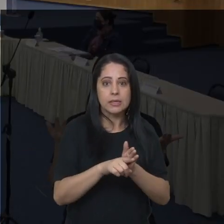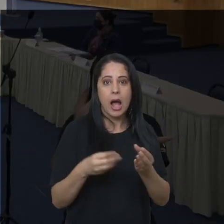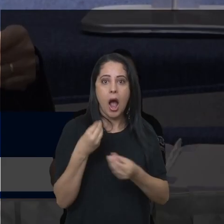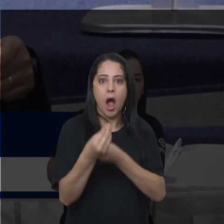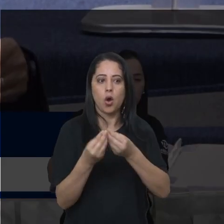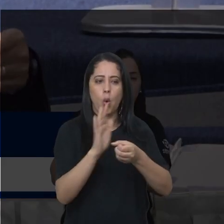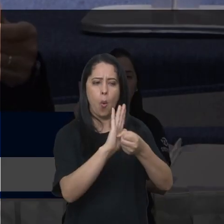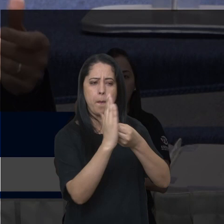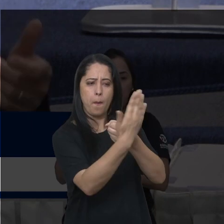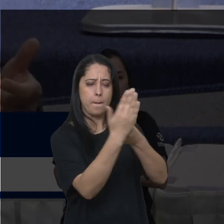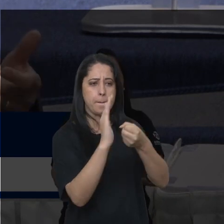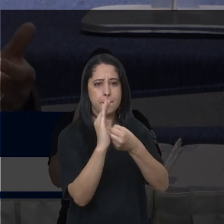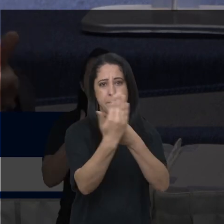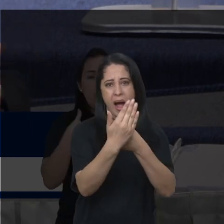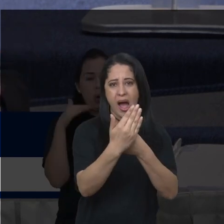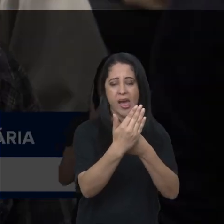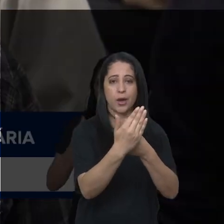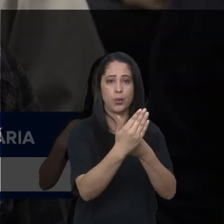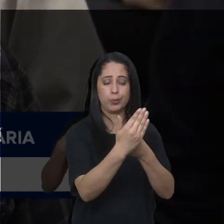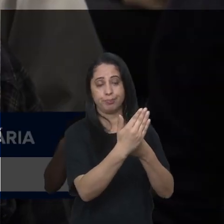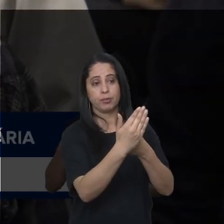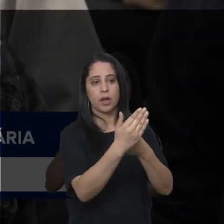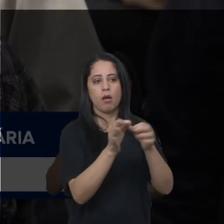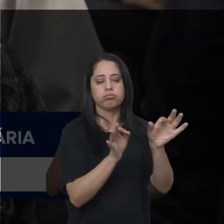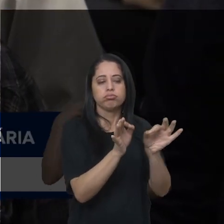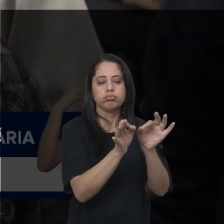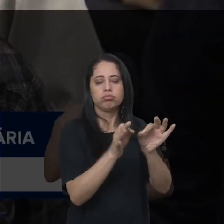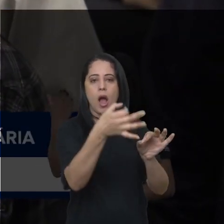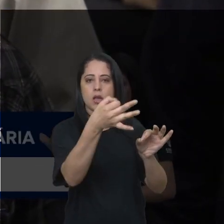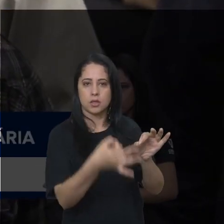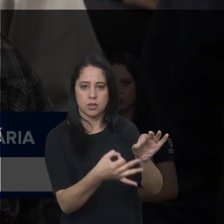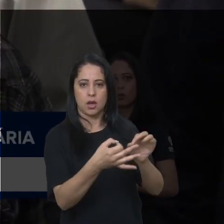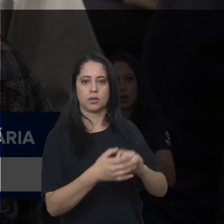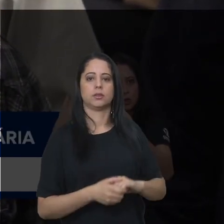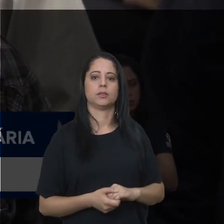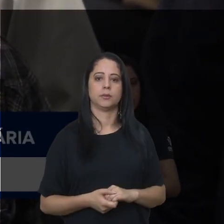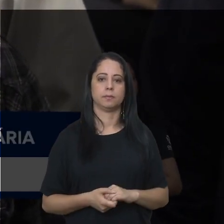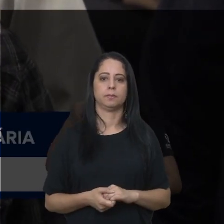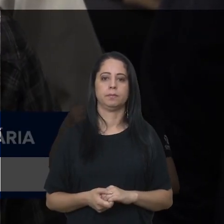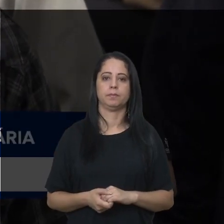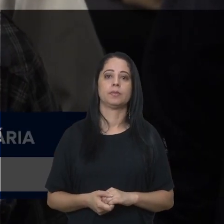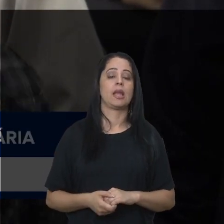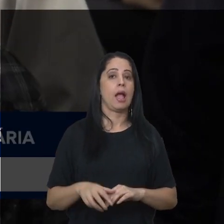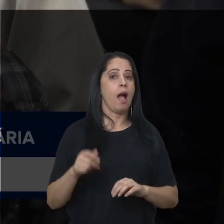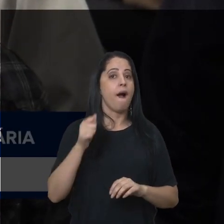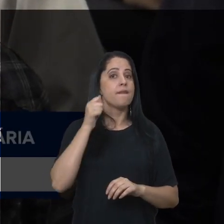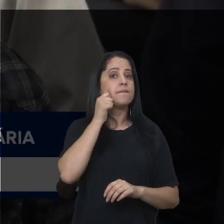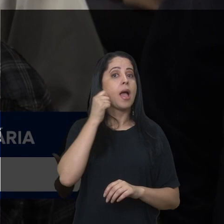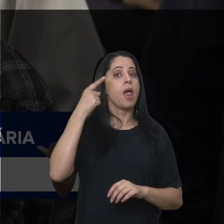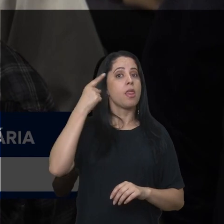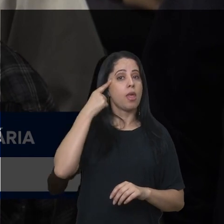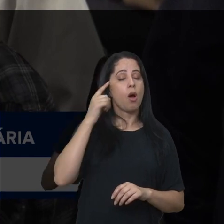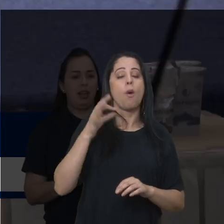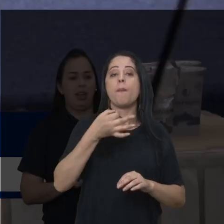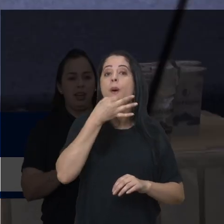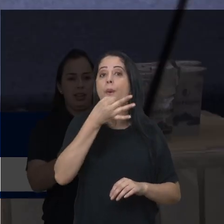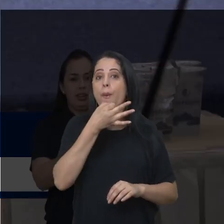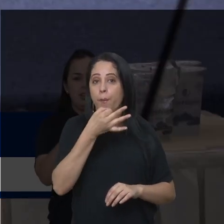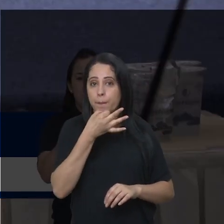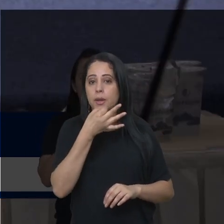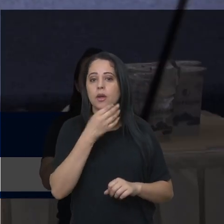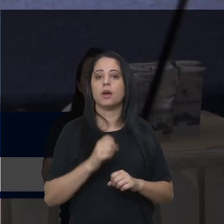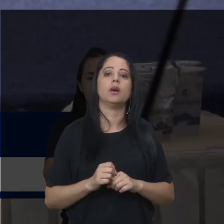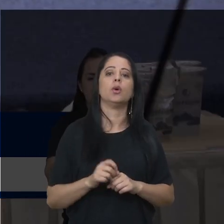de estudo sobre regularização fundiária que pretende discutir e levar informações sobre o assunto para os munícipes.